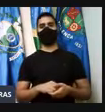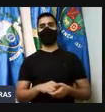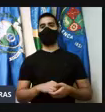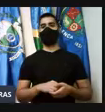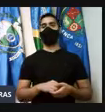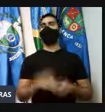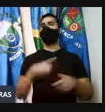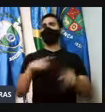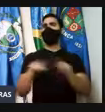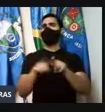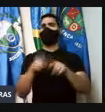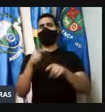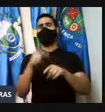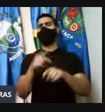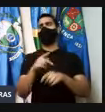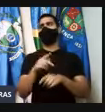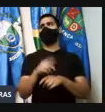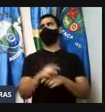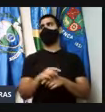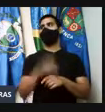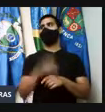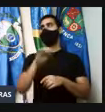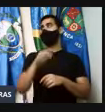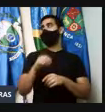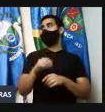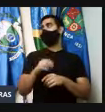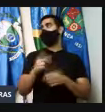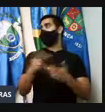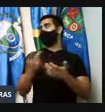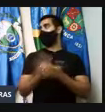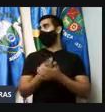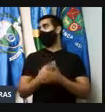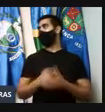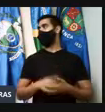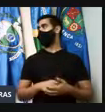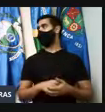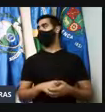possibilidade de improbidade, presidente. Deixa eles. Só queria fazer esse comentário.